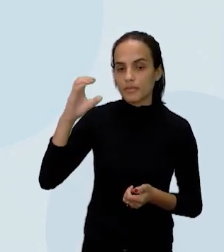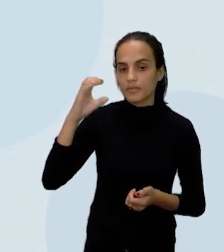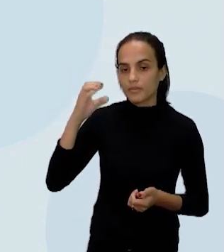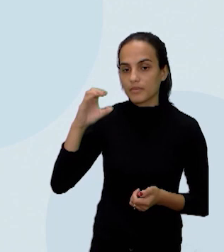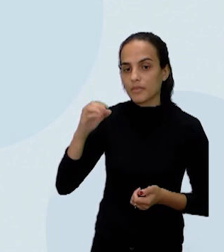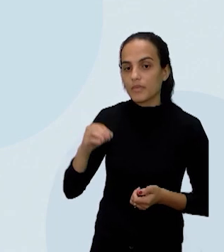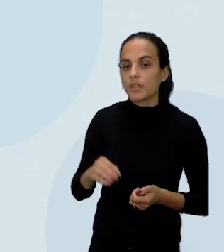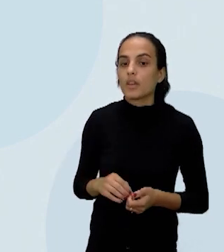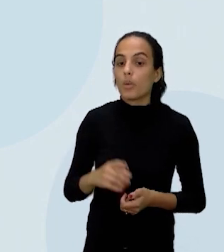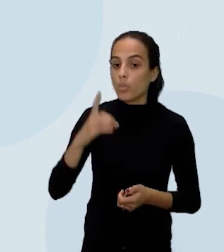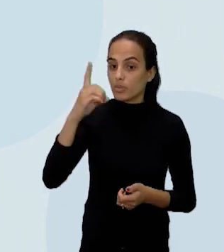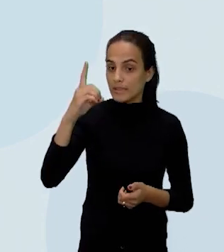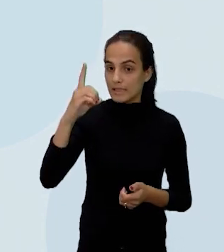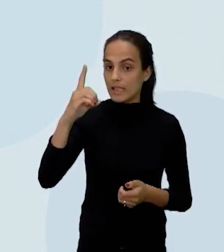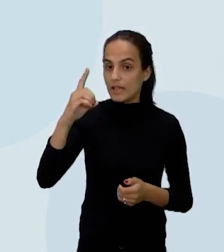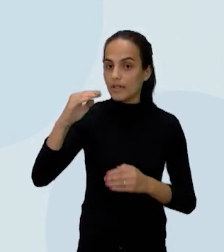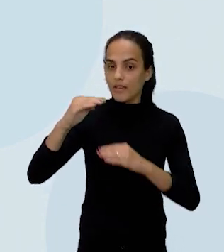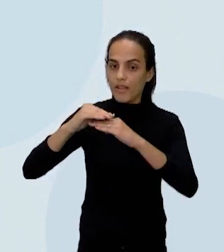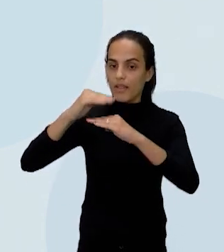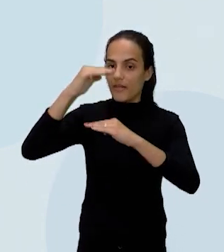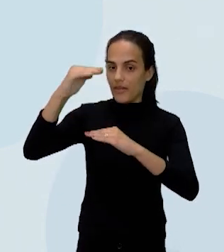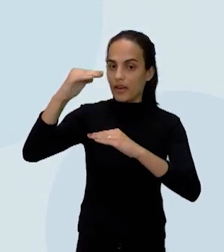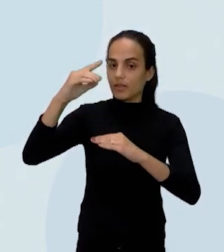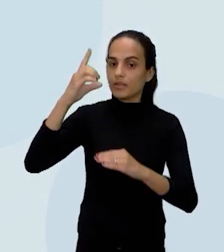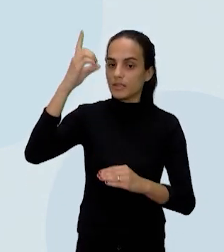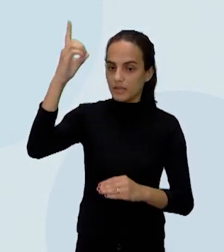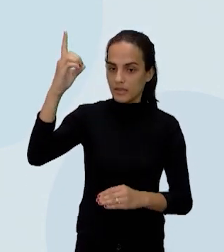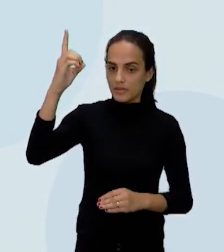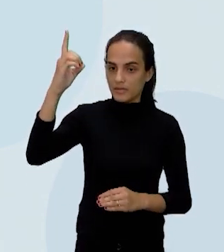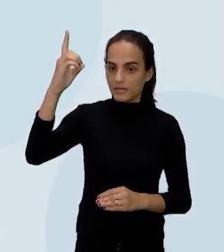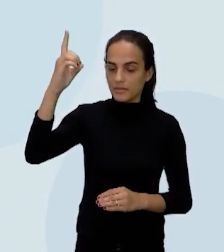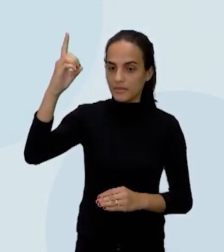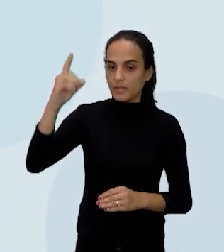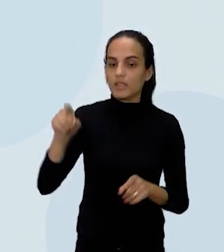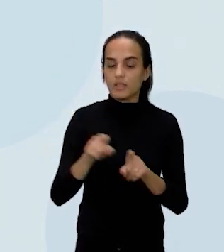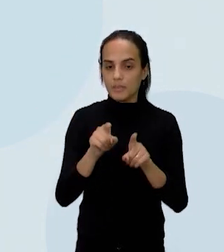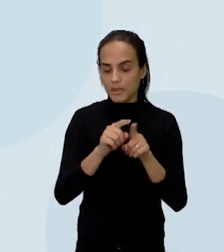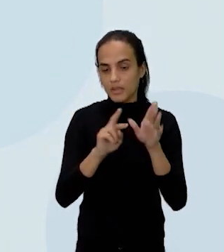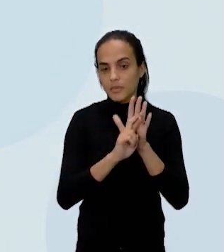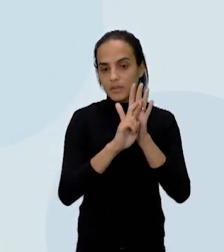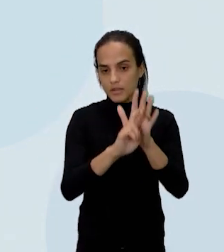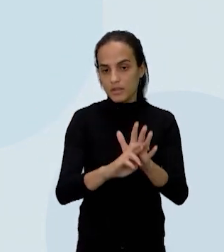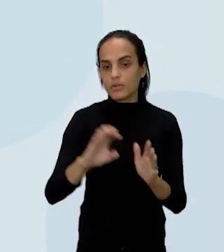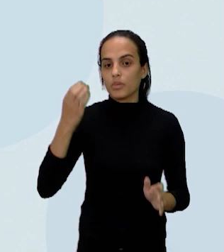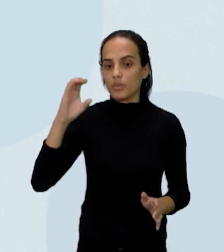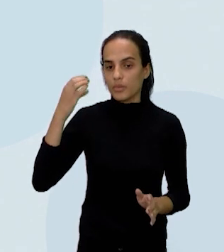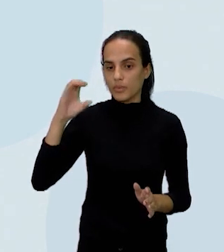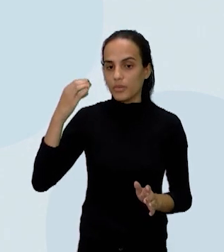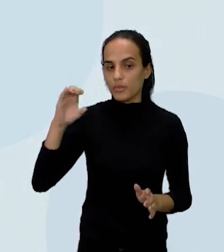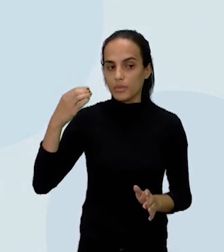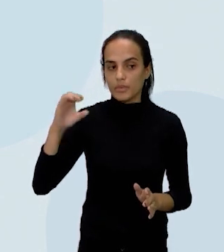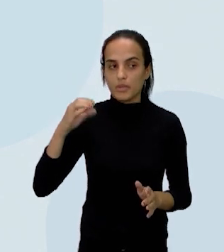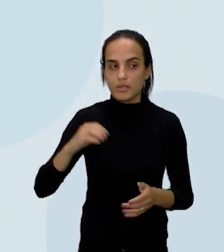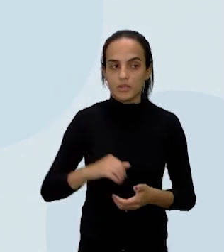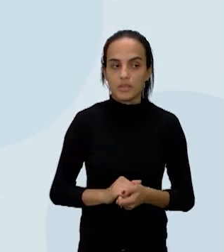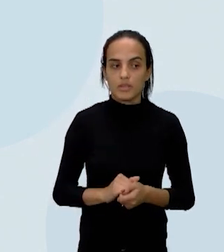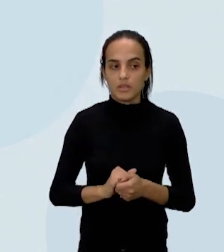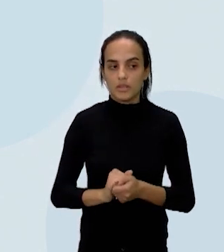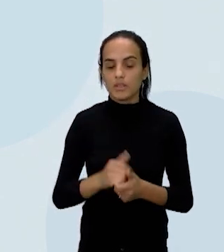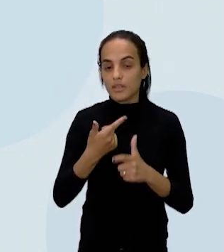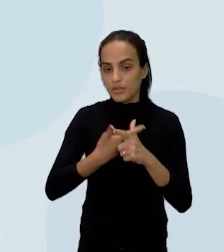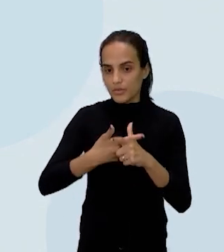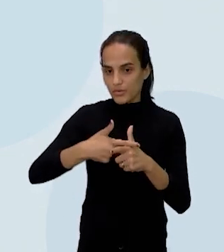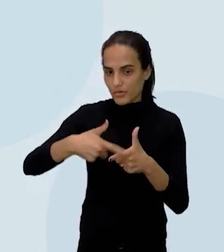o D elevado a D, que também representa o coeficiente, dividido pelos reagentes, que é